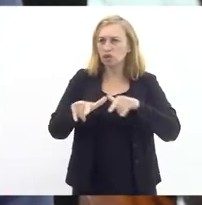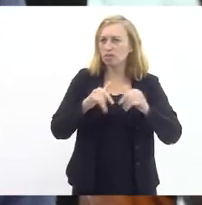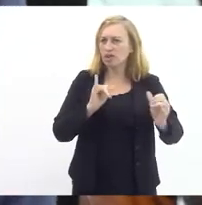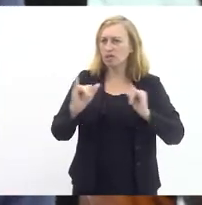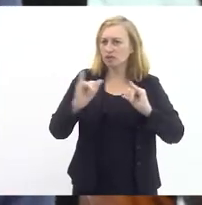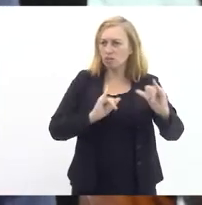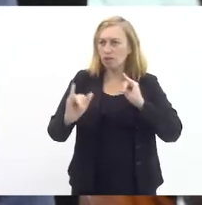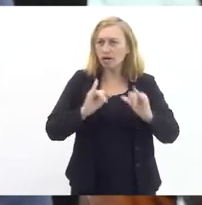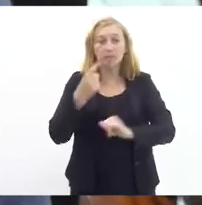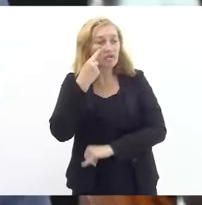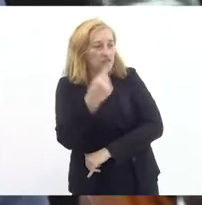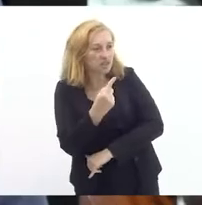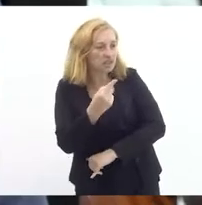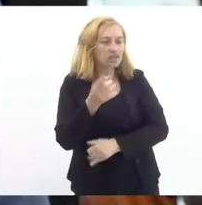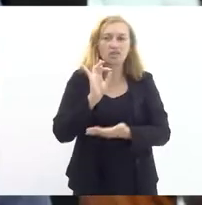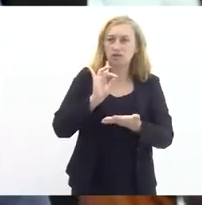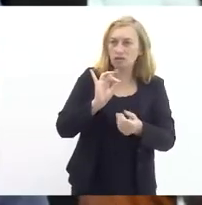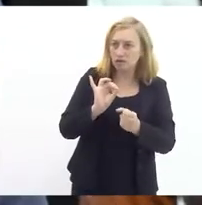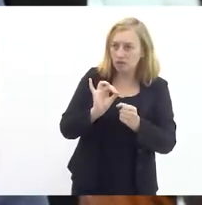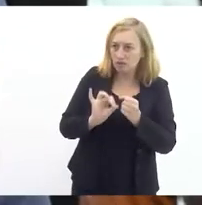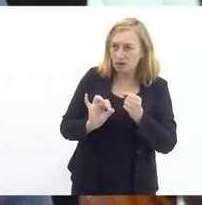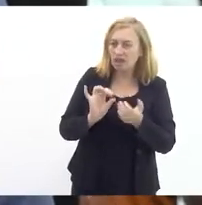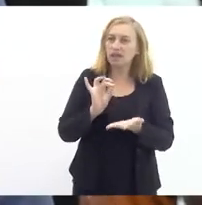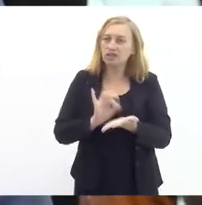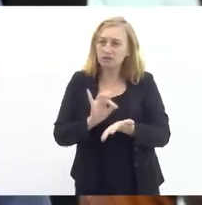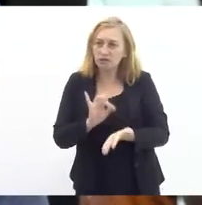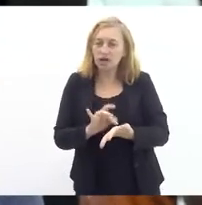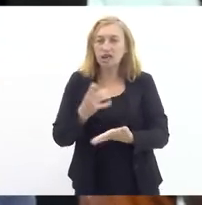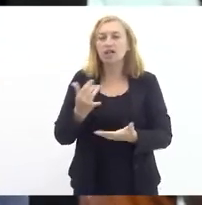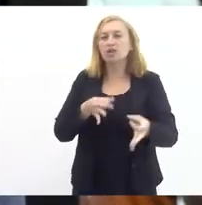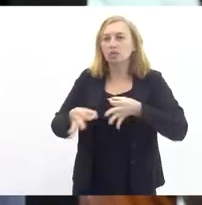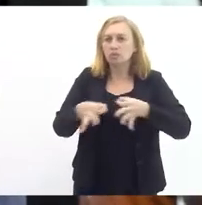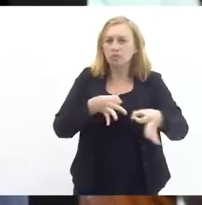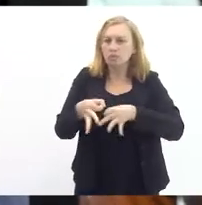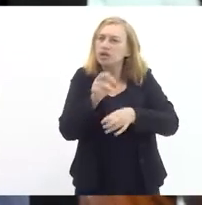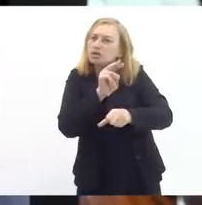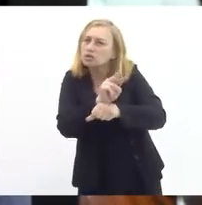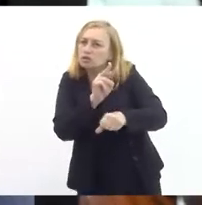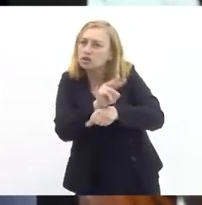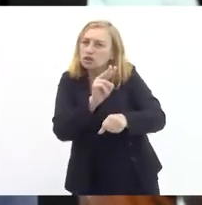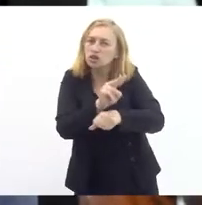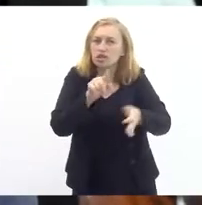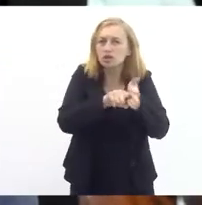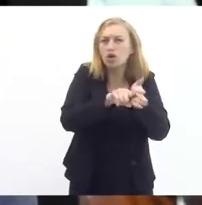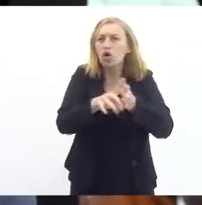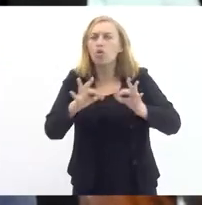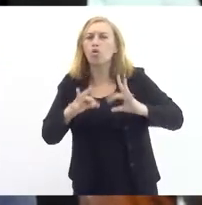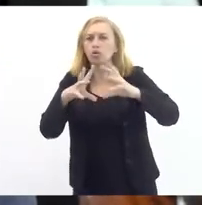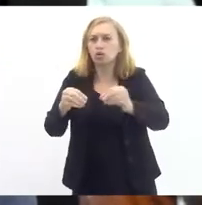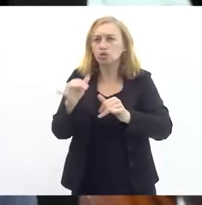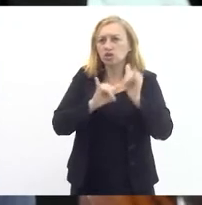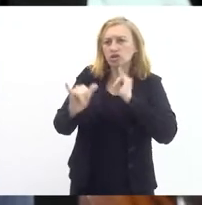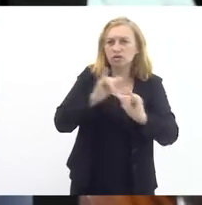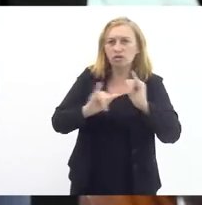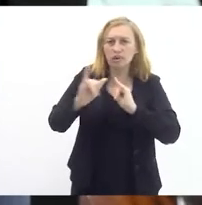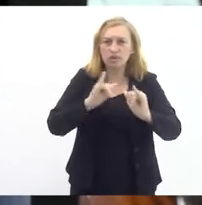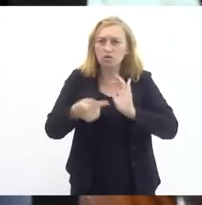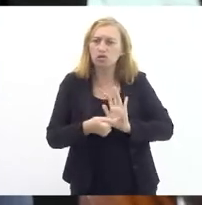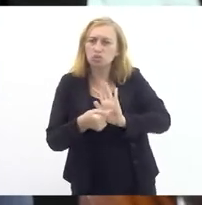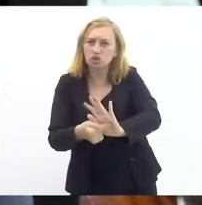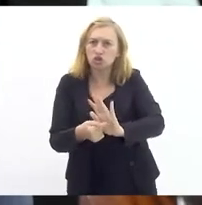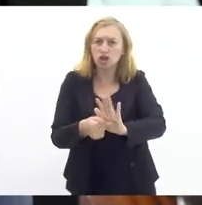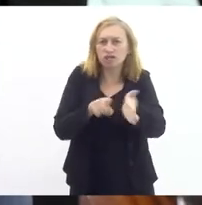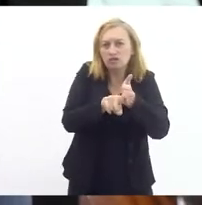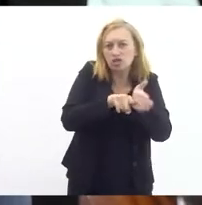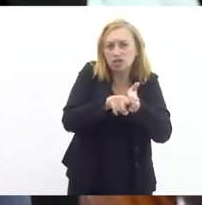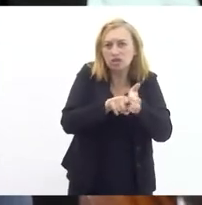serviço está sendo realizado. Anualmente, a gente tem um plano de fiscalização com todos os números previstos de fiscalizações